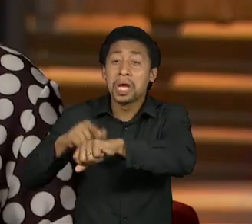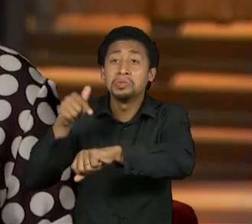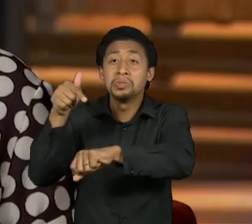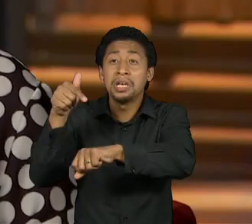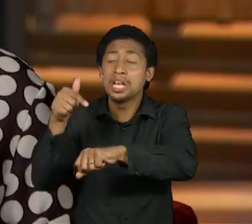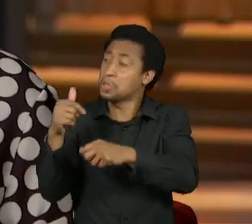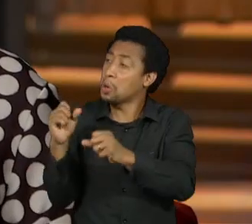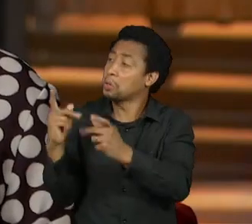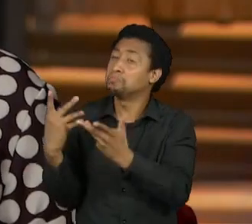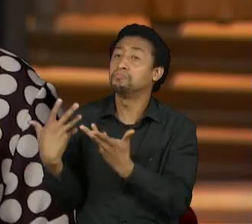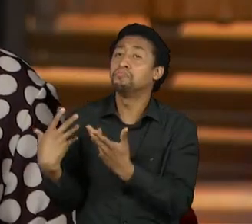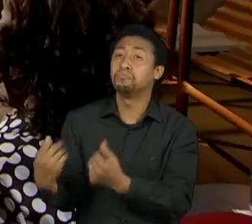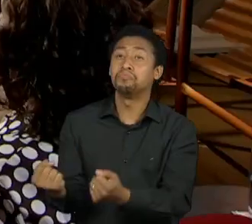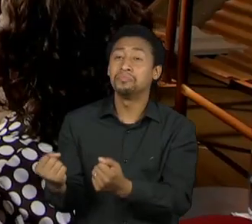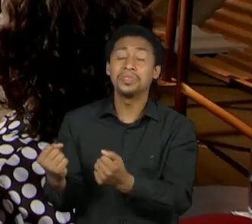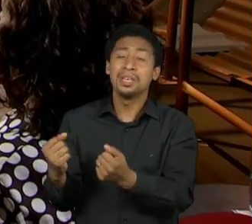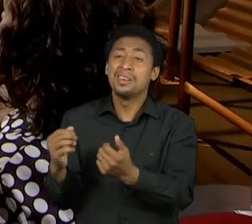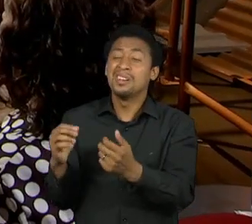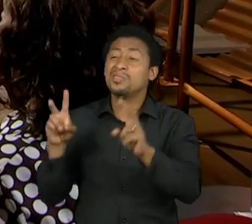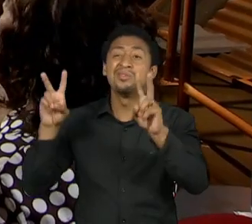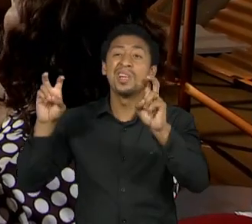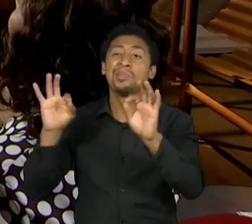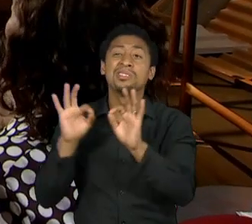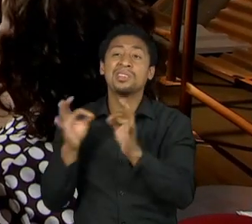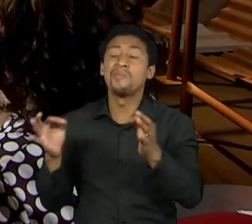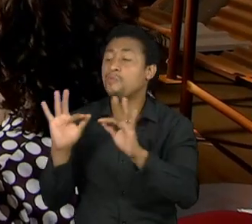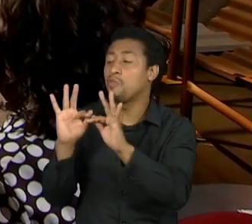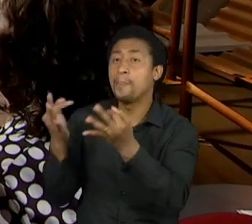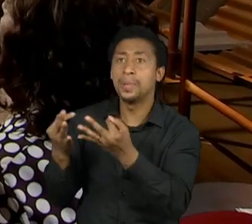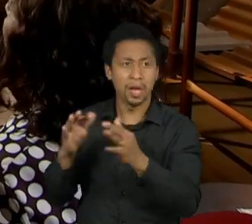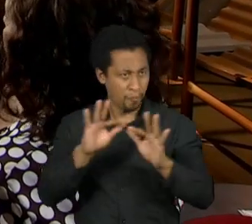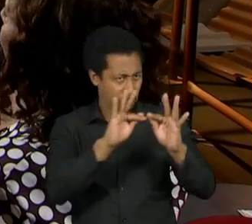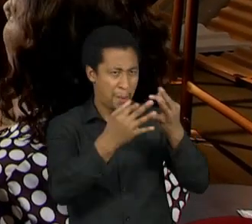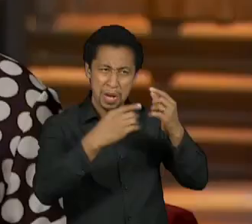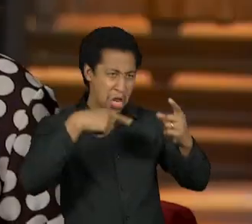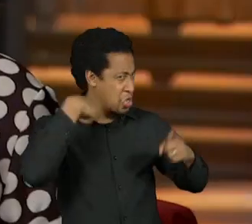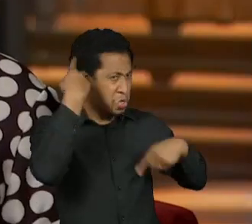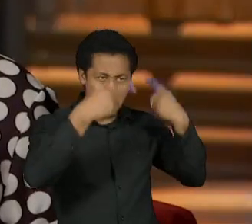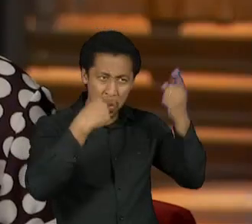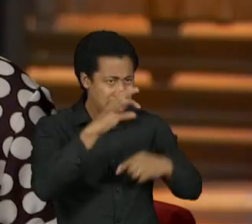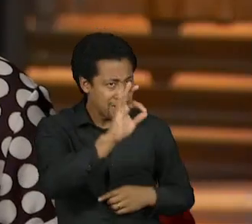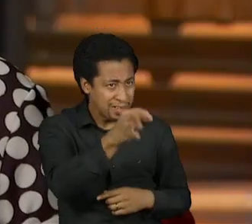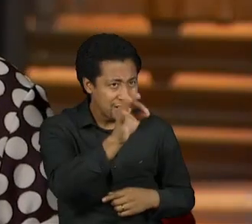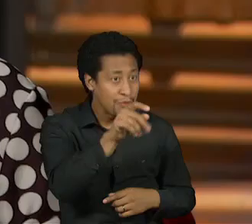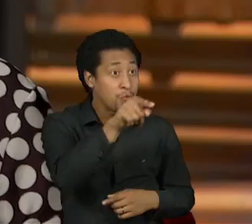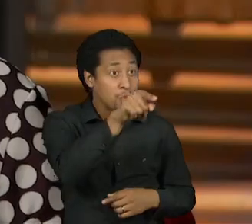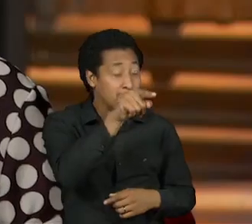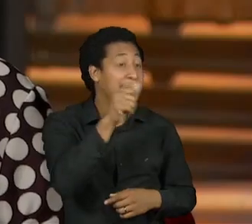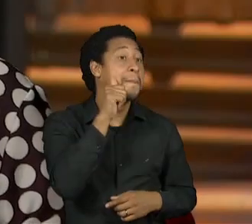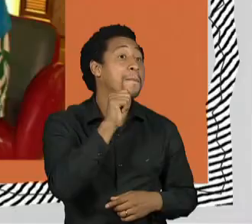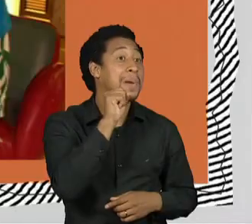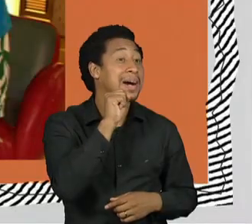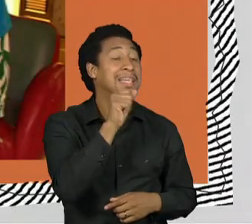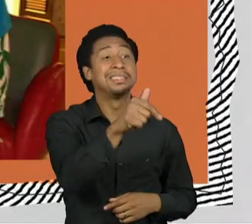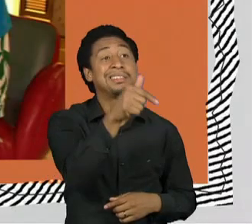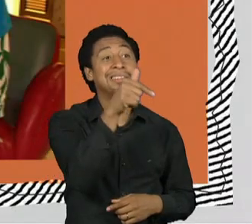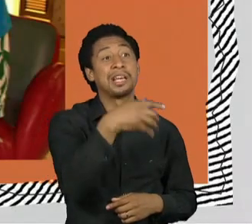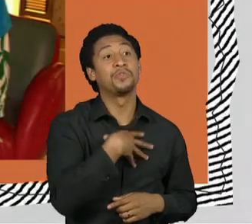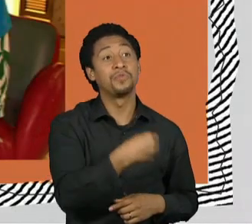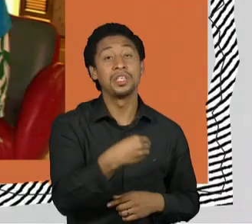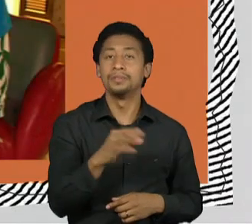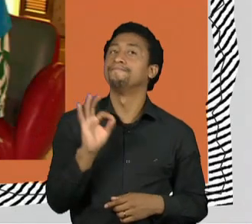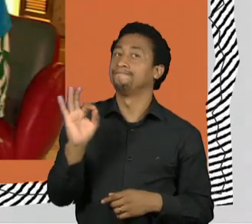totalmente família trailer essa tinha cinco filhos filhos é o Gianecchini que fazia dois